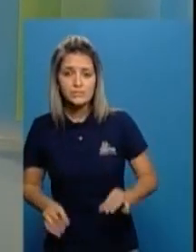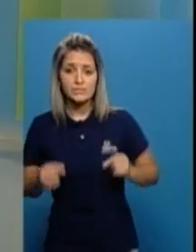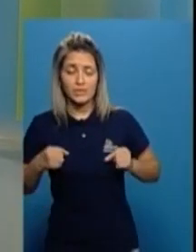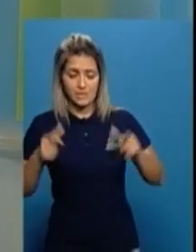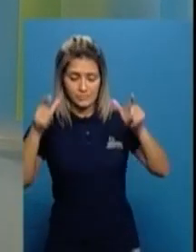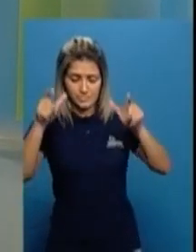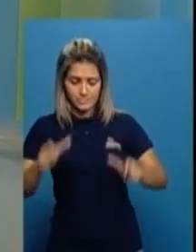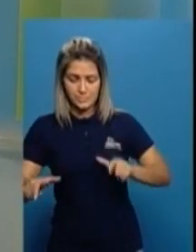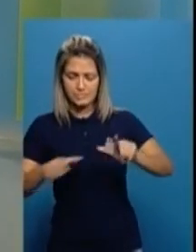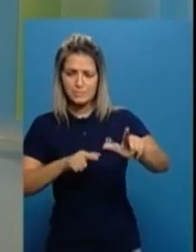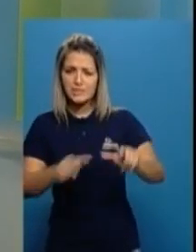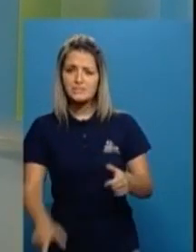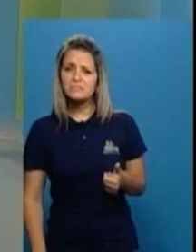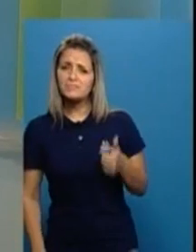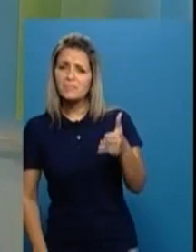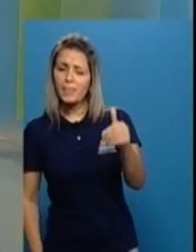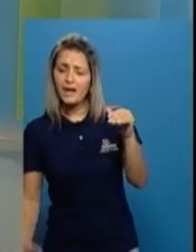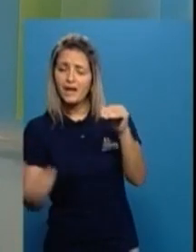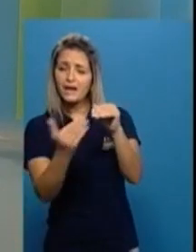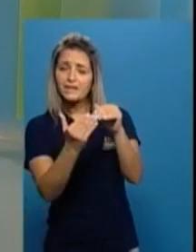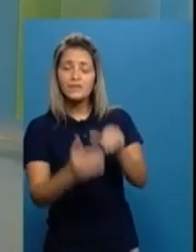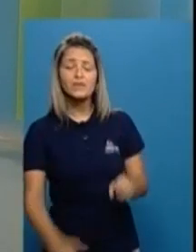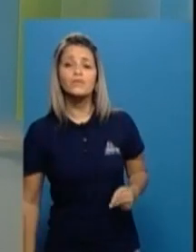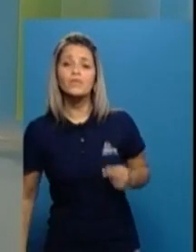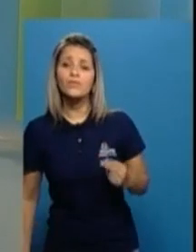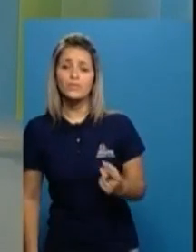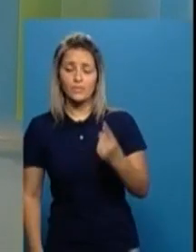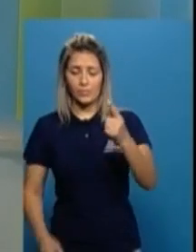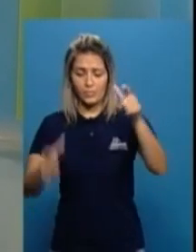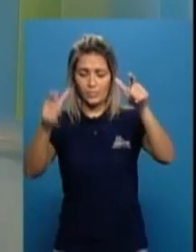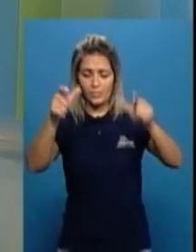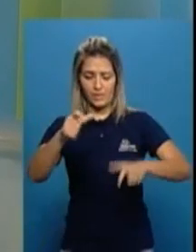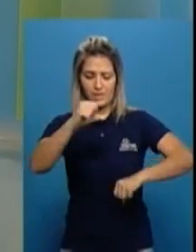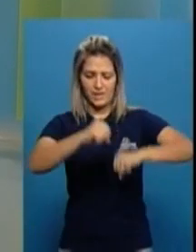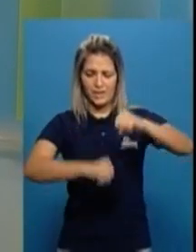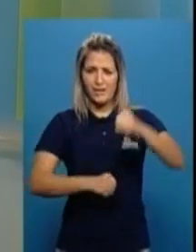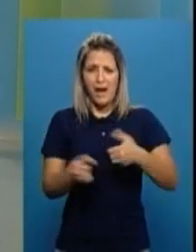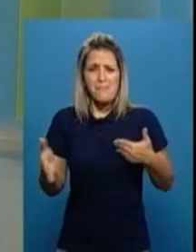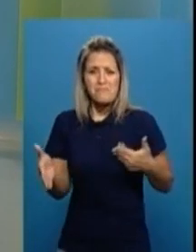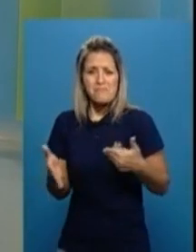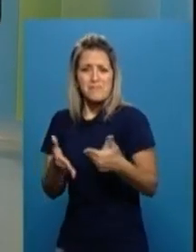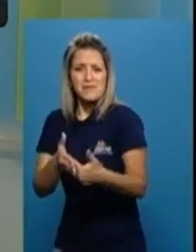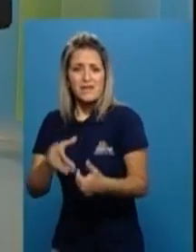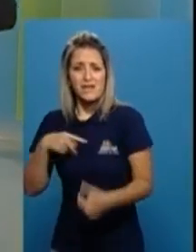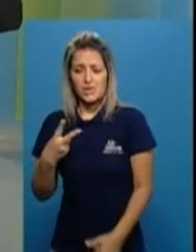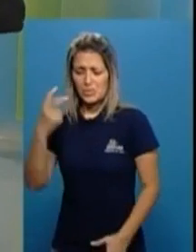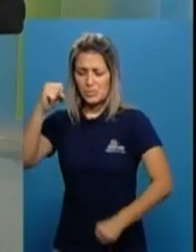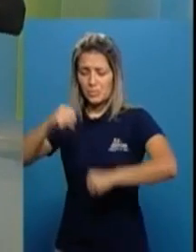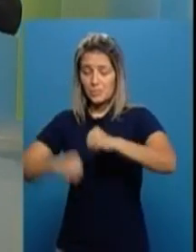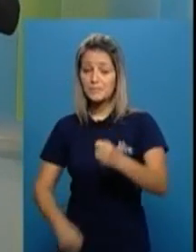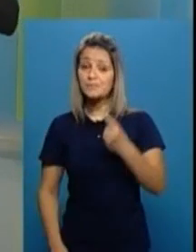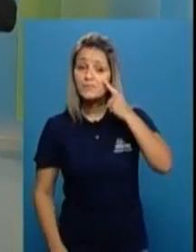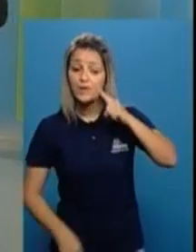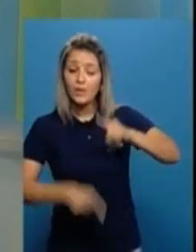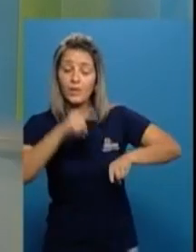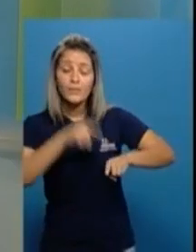trabalho ou numa mesma área onde comportaria apenas um equipamento, nós temos dois? E os materiais inflamáveis? Será